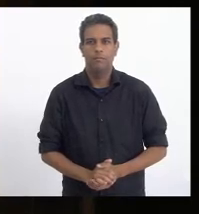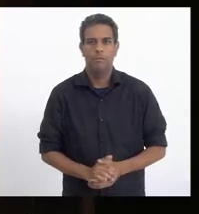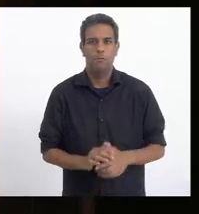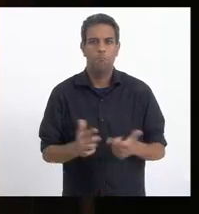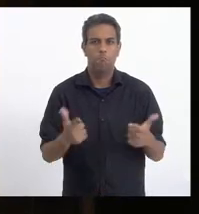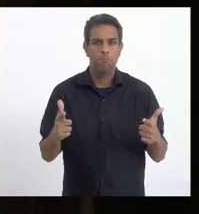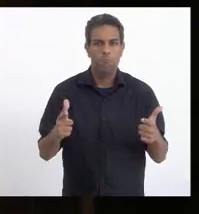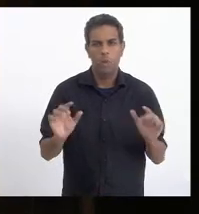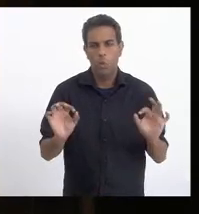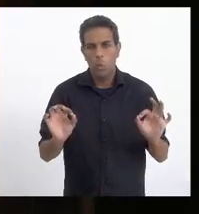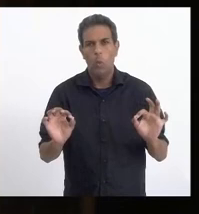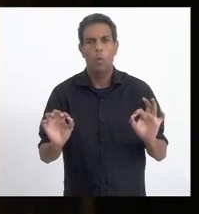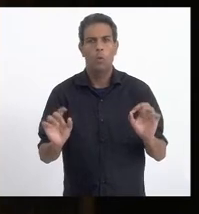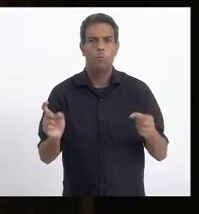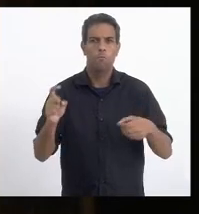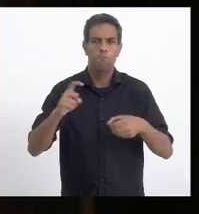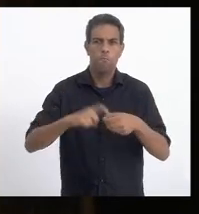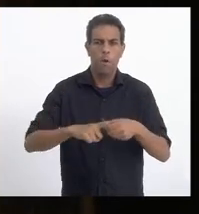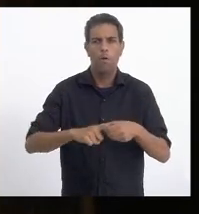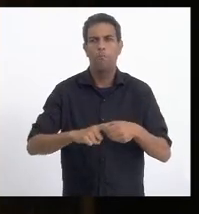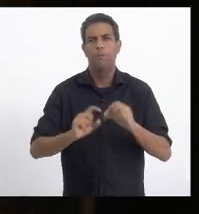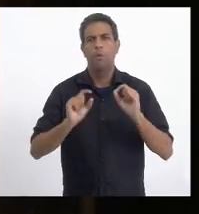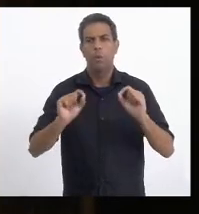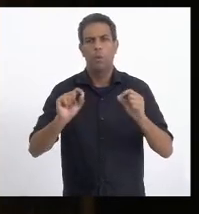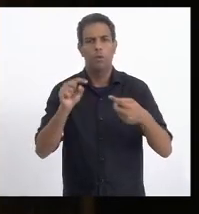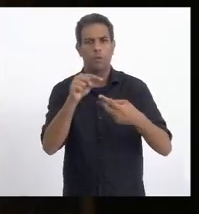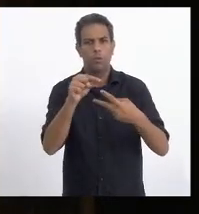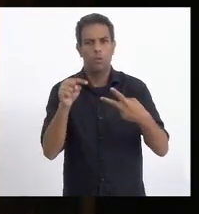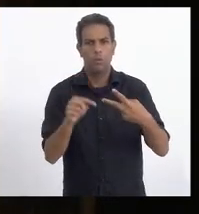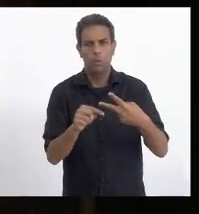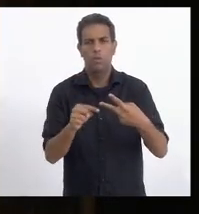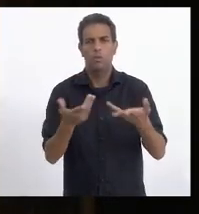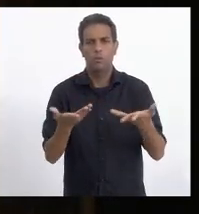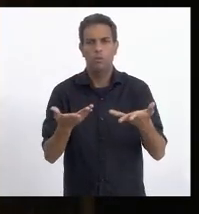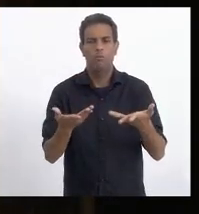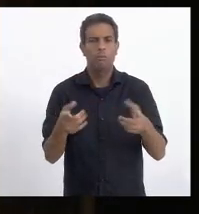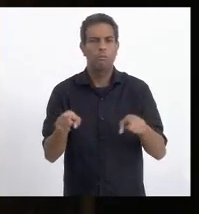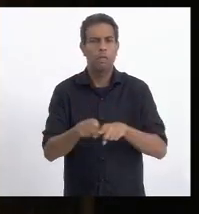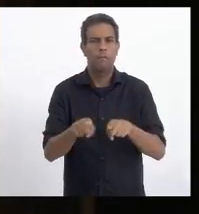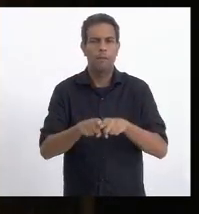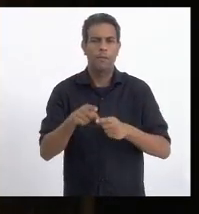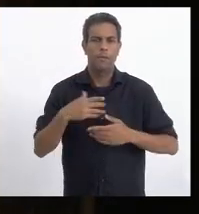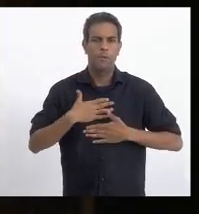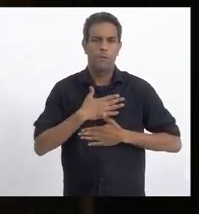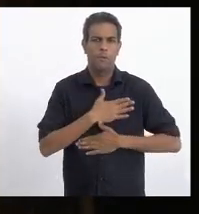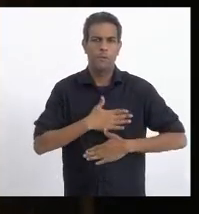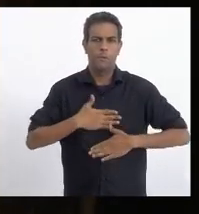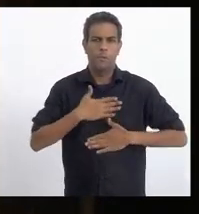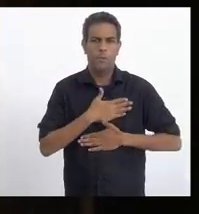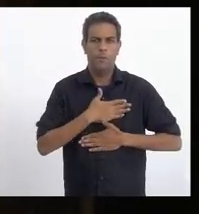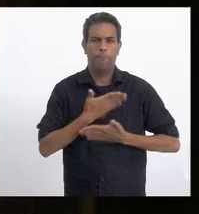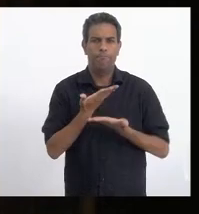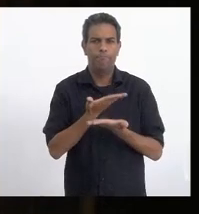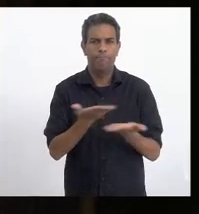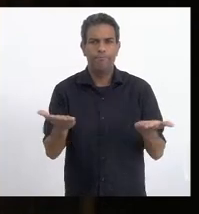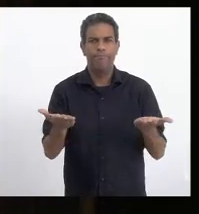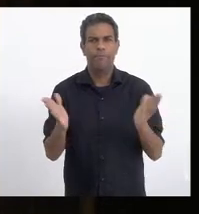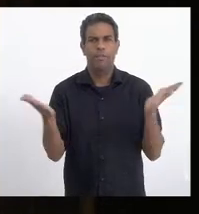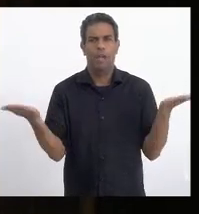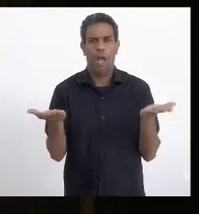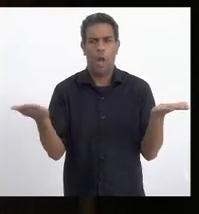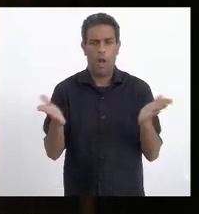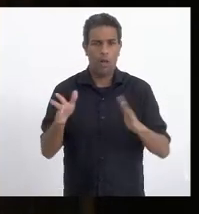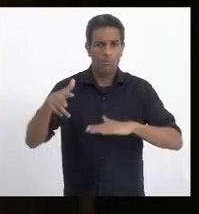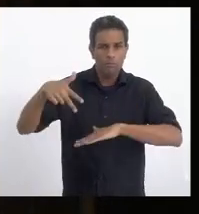a aula oficial de próximo presidente da das duas corporações e eu gostaria de dizer o seguinte primeiramente que eu Embora